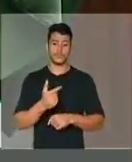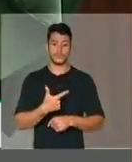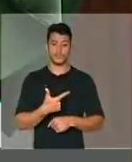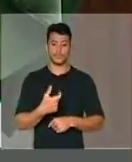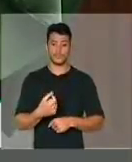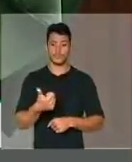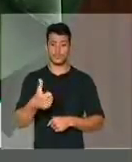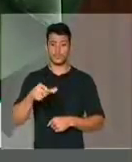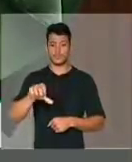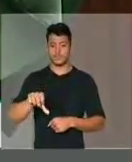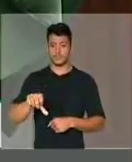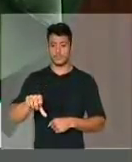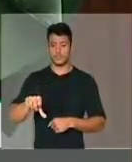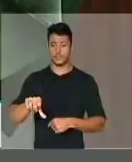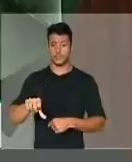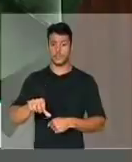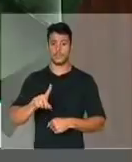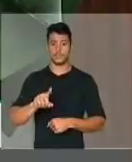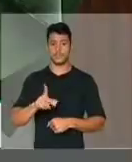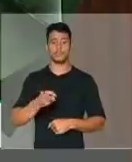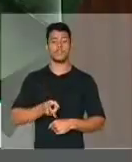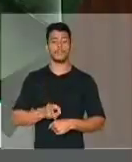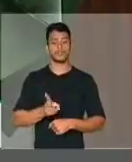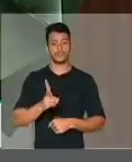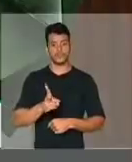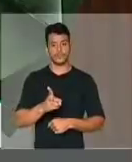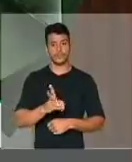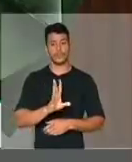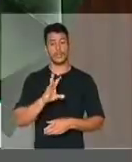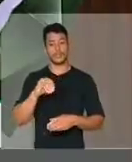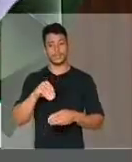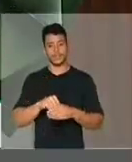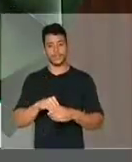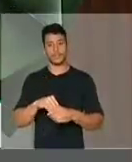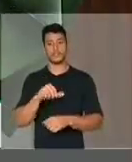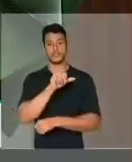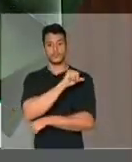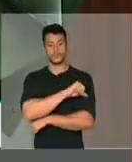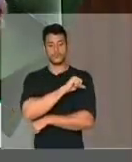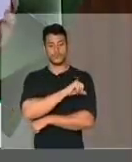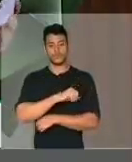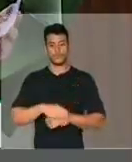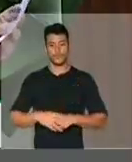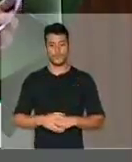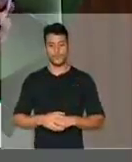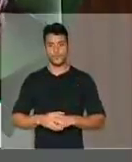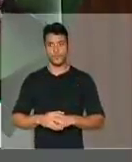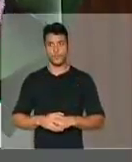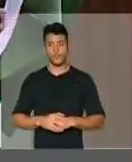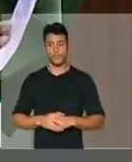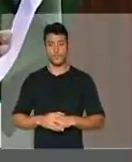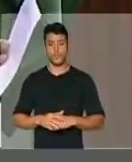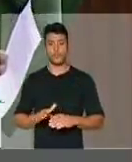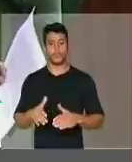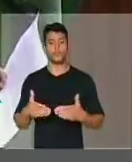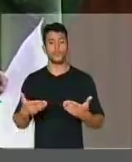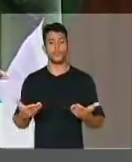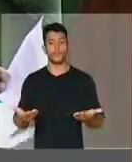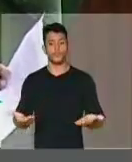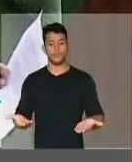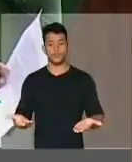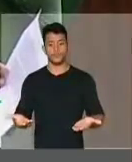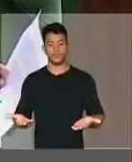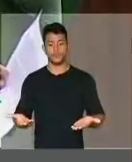seguintes, a medida de caráter continuado que terá que ser adotada após o término da intervenção federal. Ante o